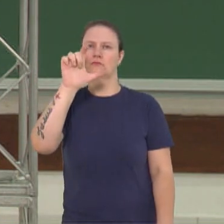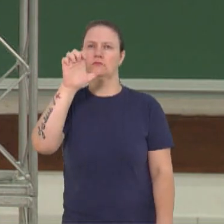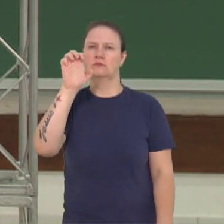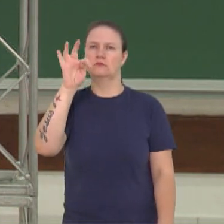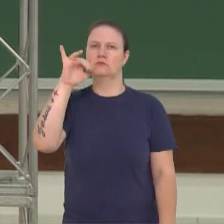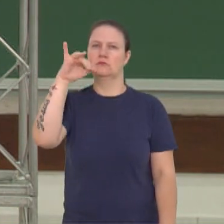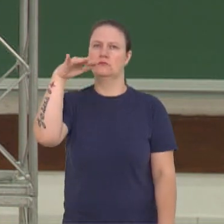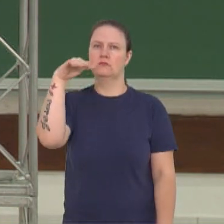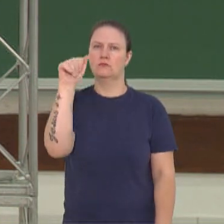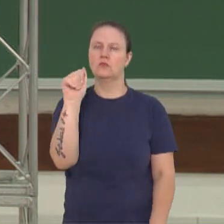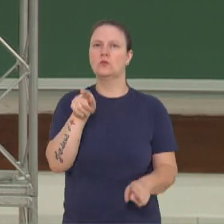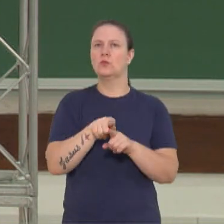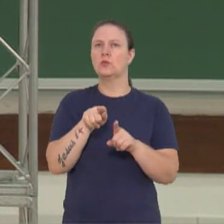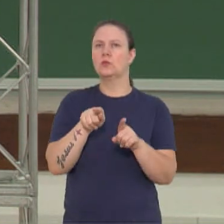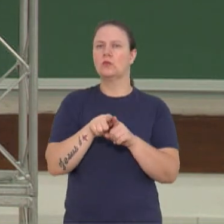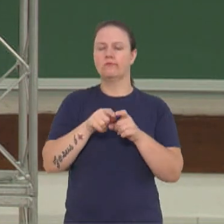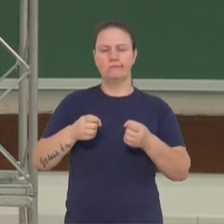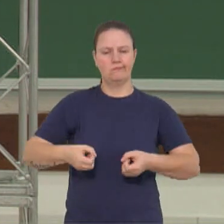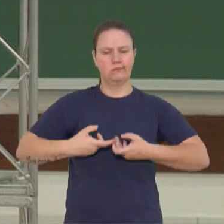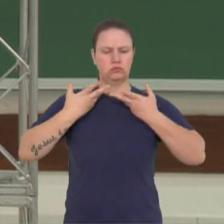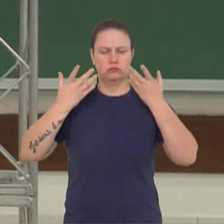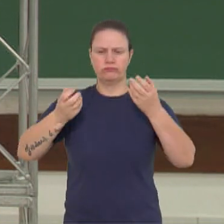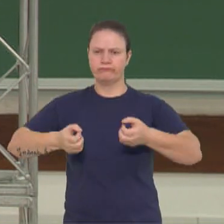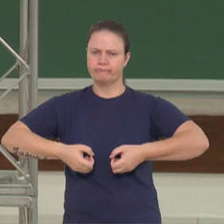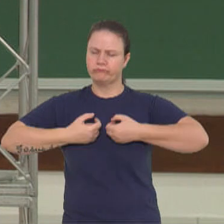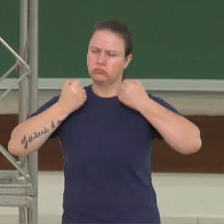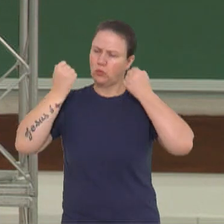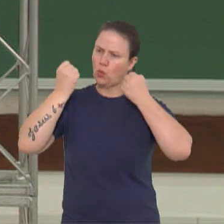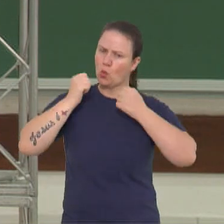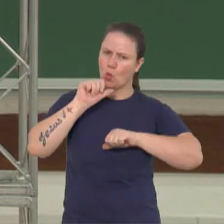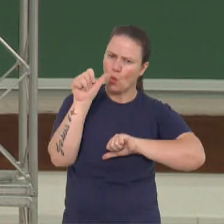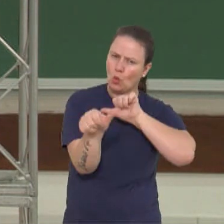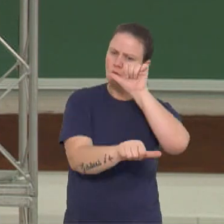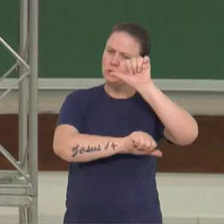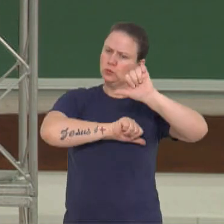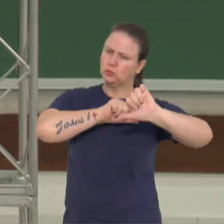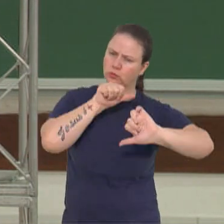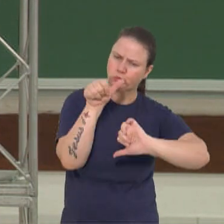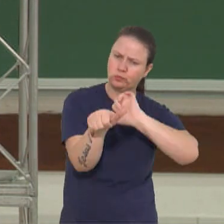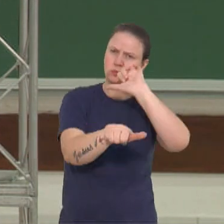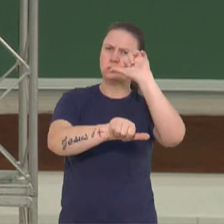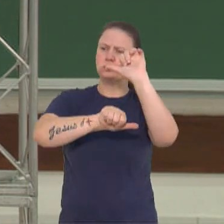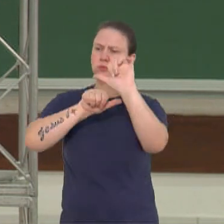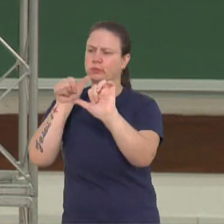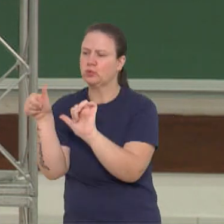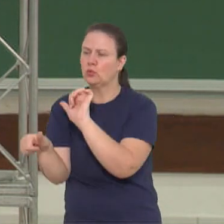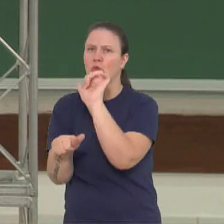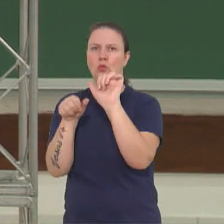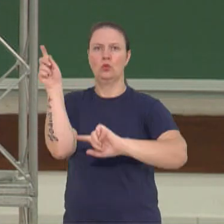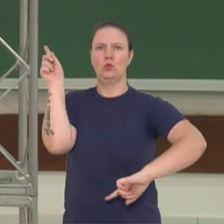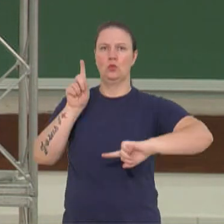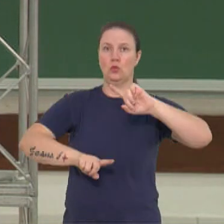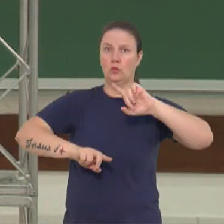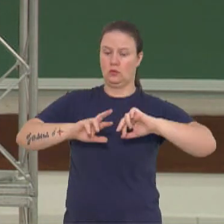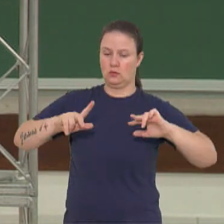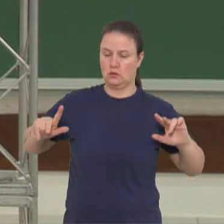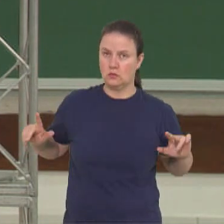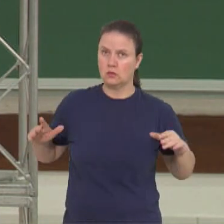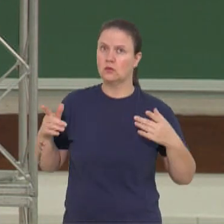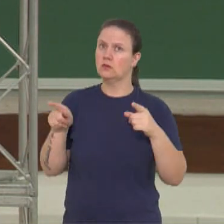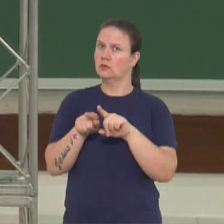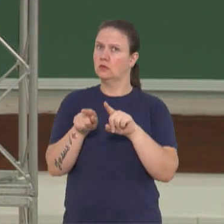coisas, a ideia de constante mudança das coisas. Essa fluidez, essa mudança, esse tornar-se outro, como